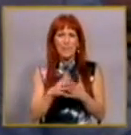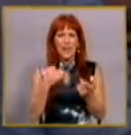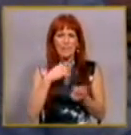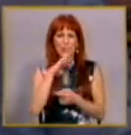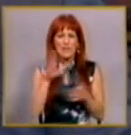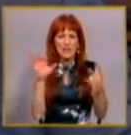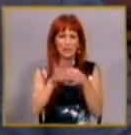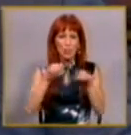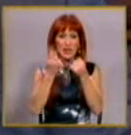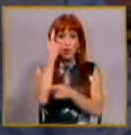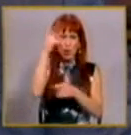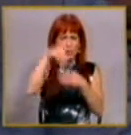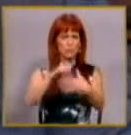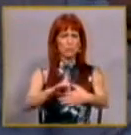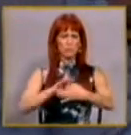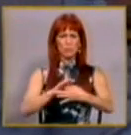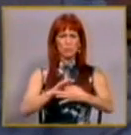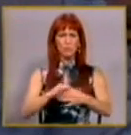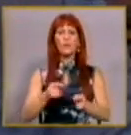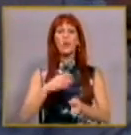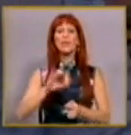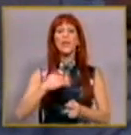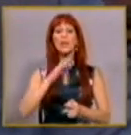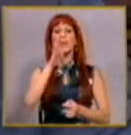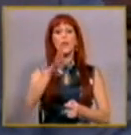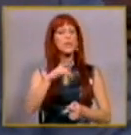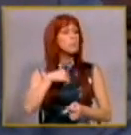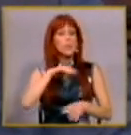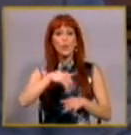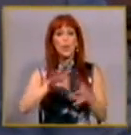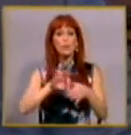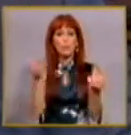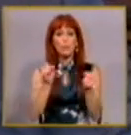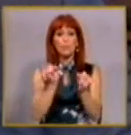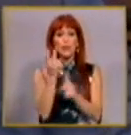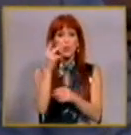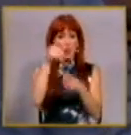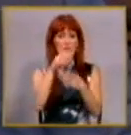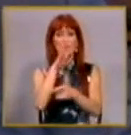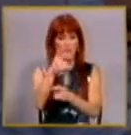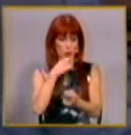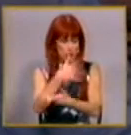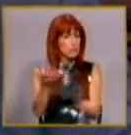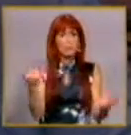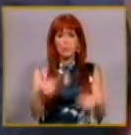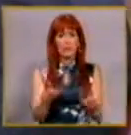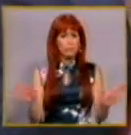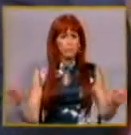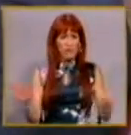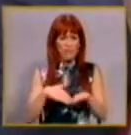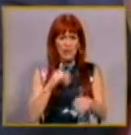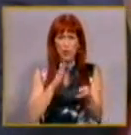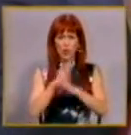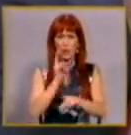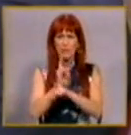dizer que a coligação está sólida. O que o CDS tem a dizer diz no seio da coligação e tenho dito e, portanto, assim fará. Eu